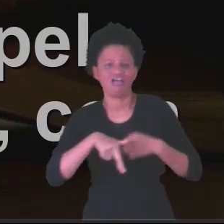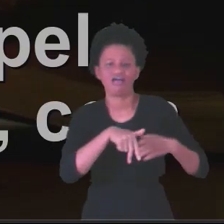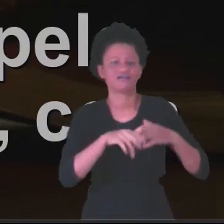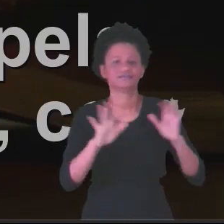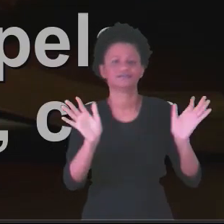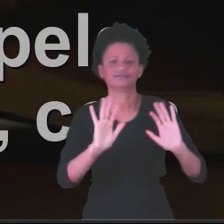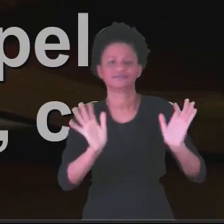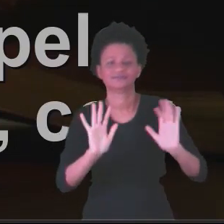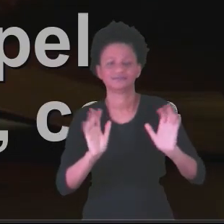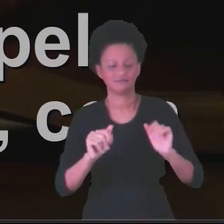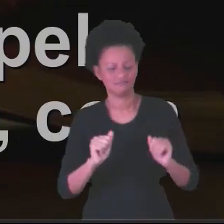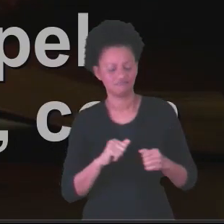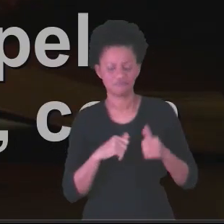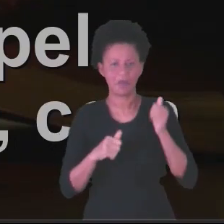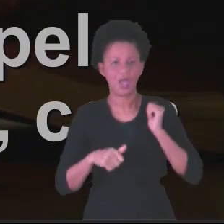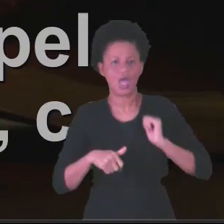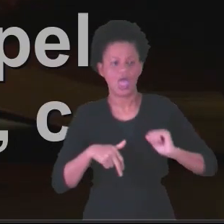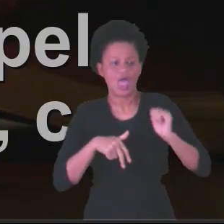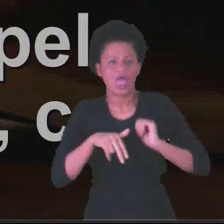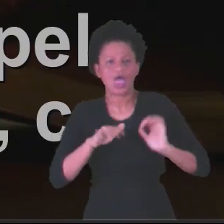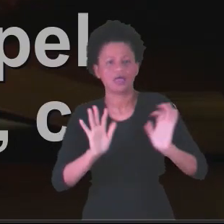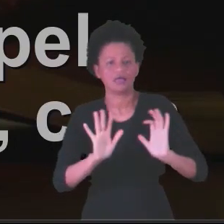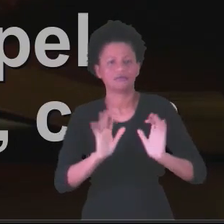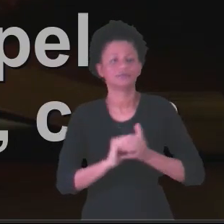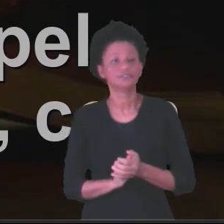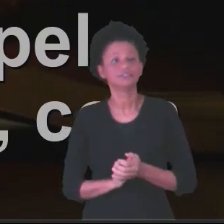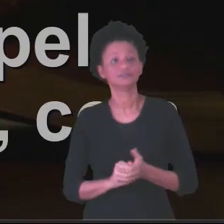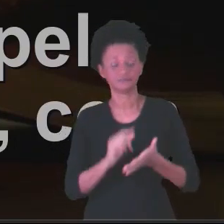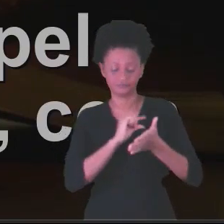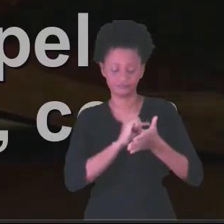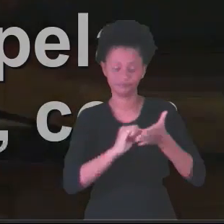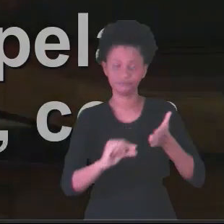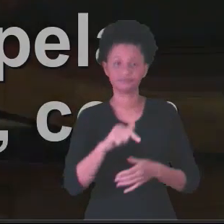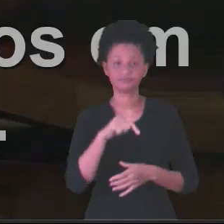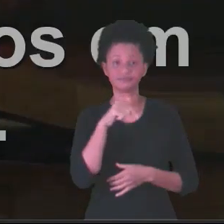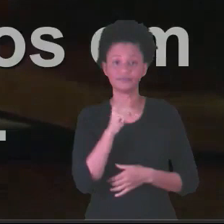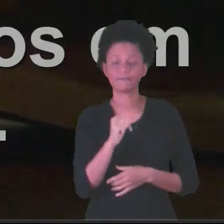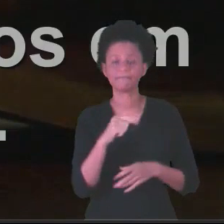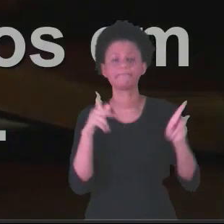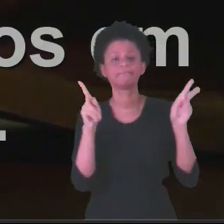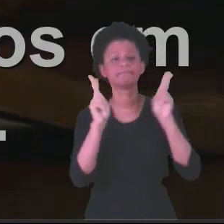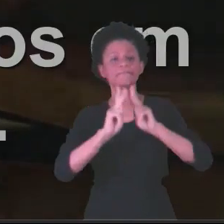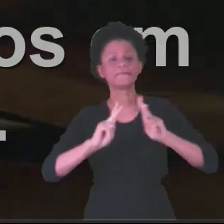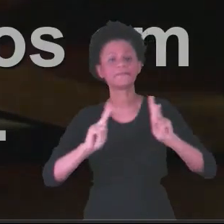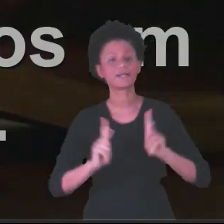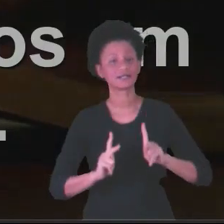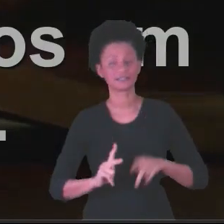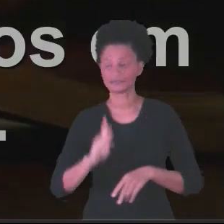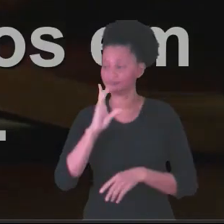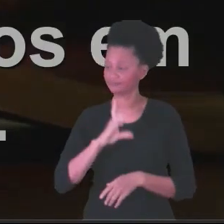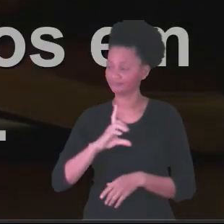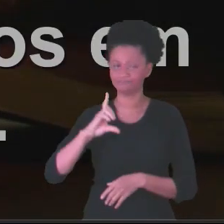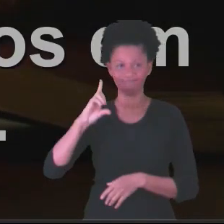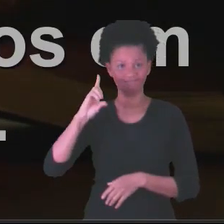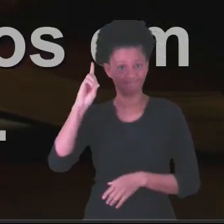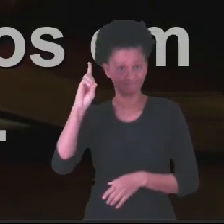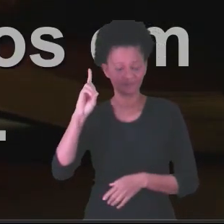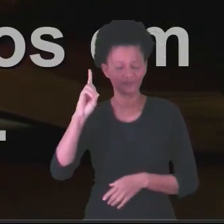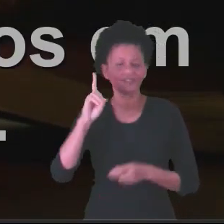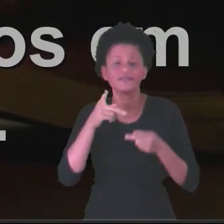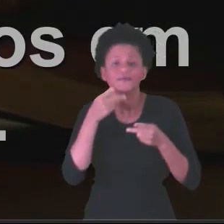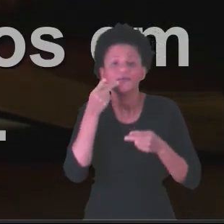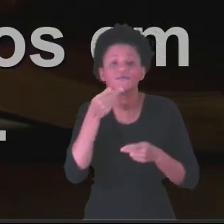e no versículo 7 sobre a paz de deus e ela